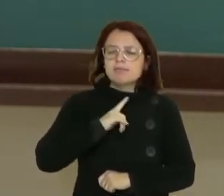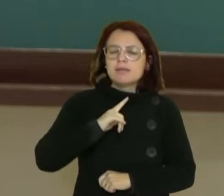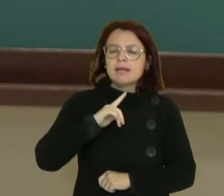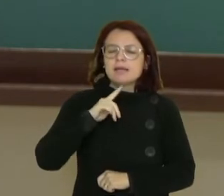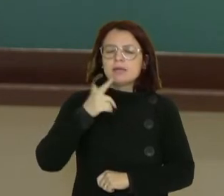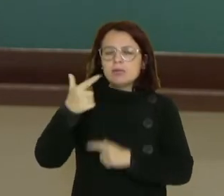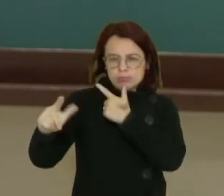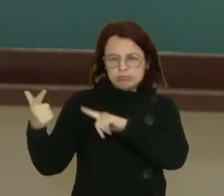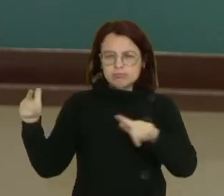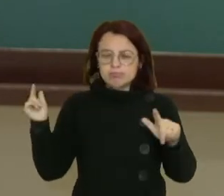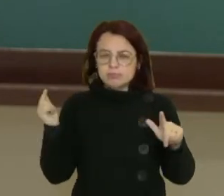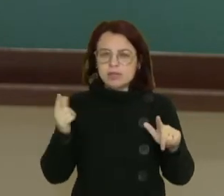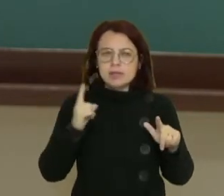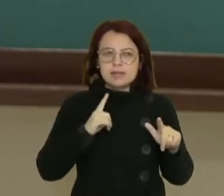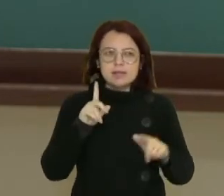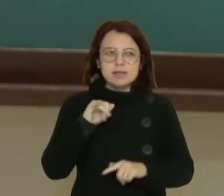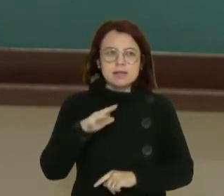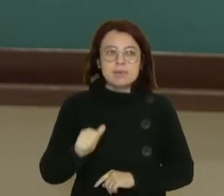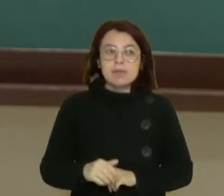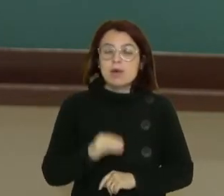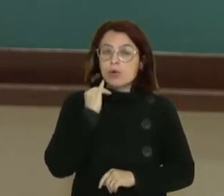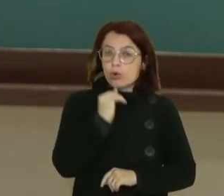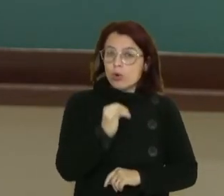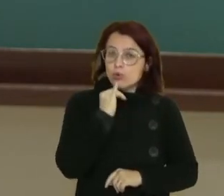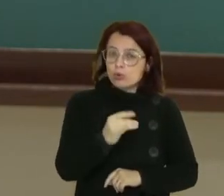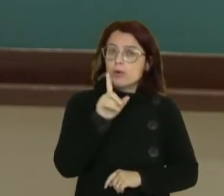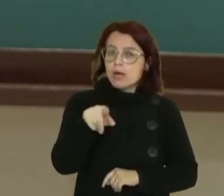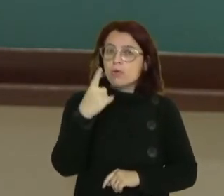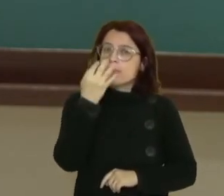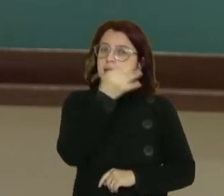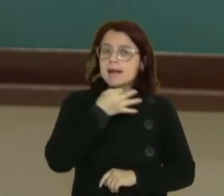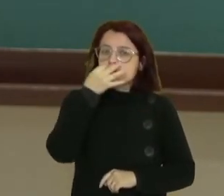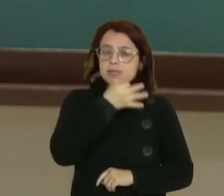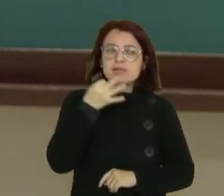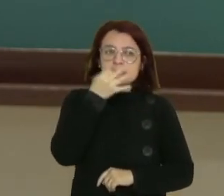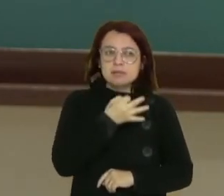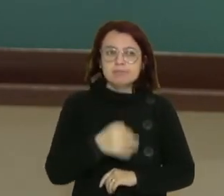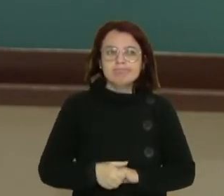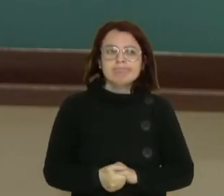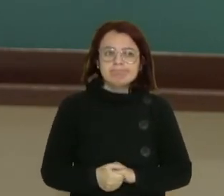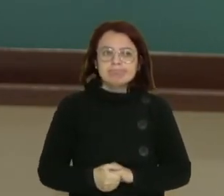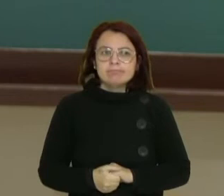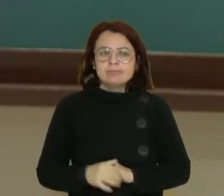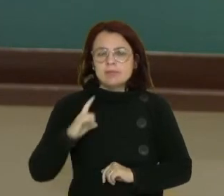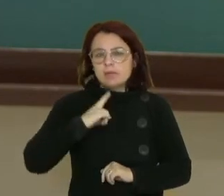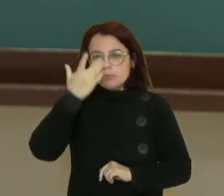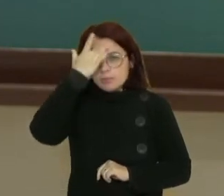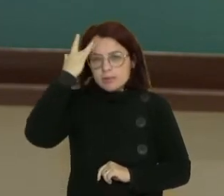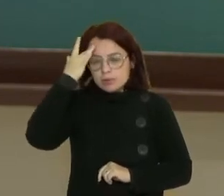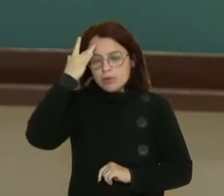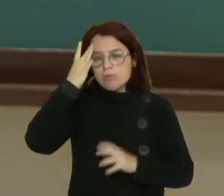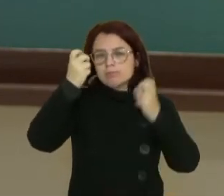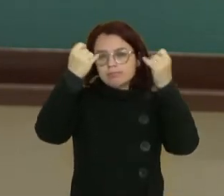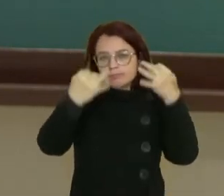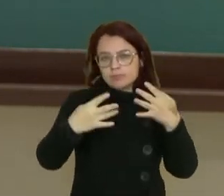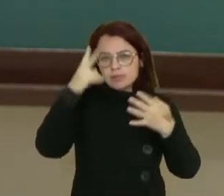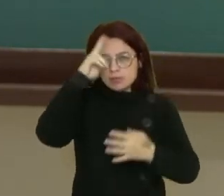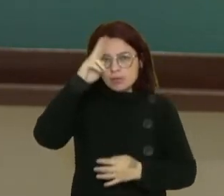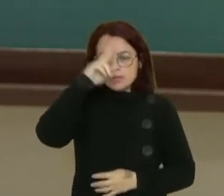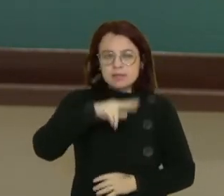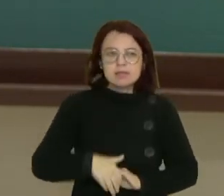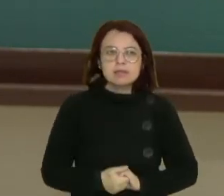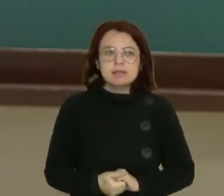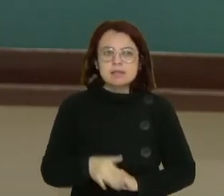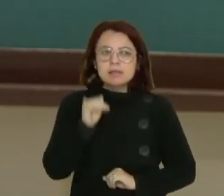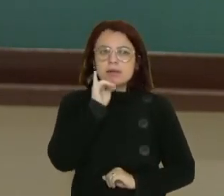lobisomem, entre outras. Já o conto é uma narrativa, uma narração. Em geral, tem um narrador e leva, por exemplo, a